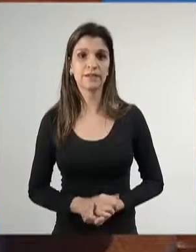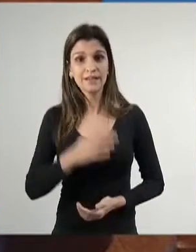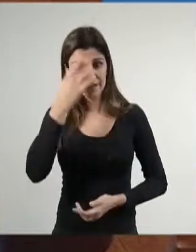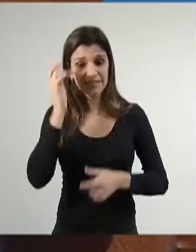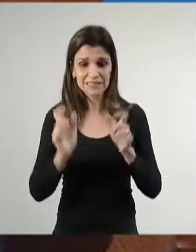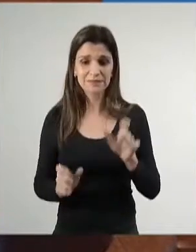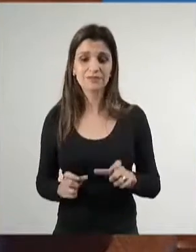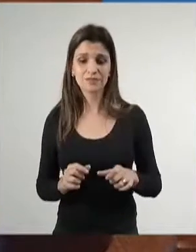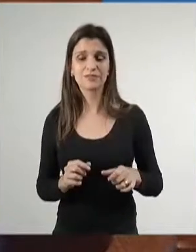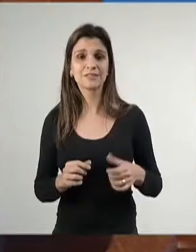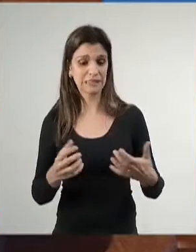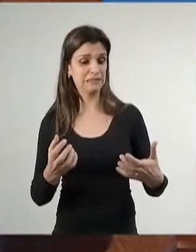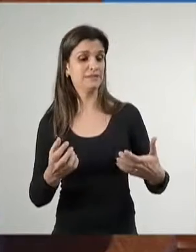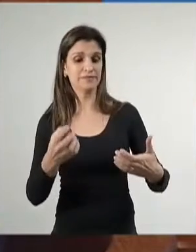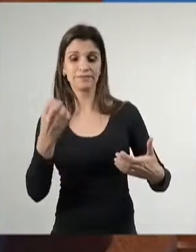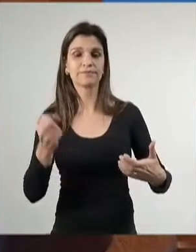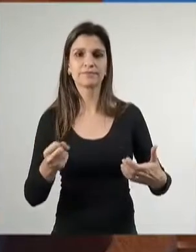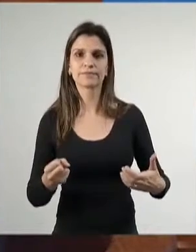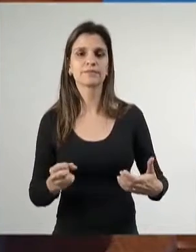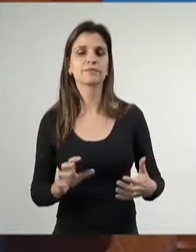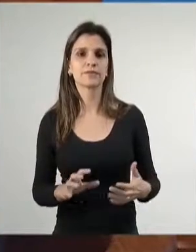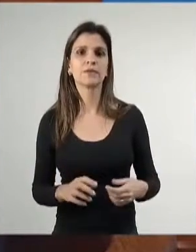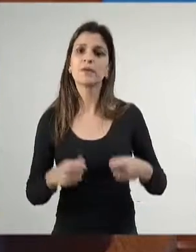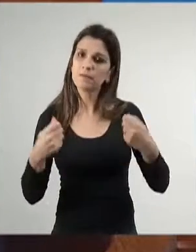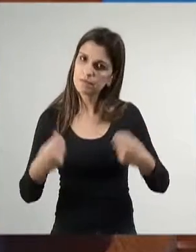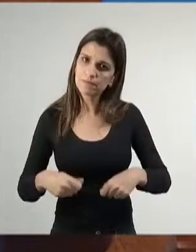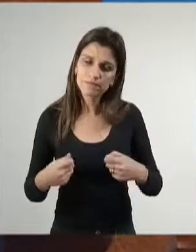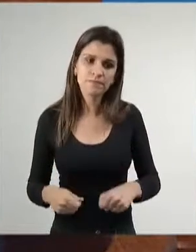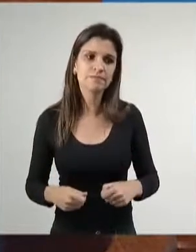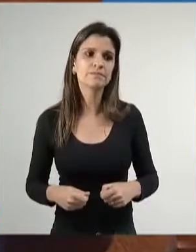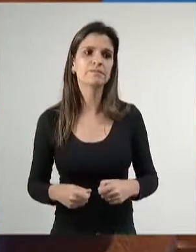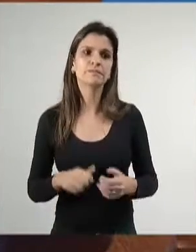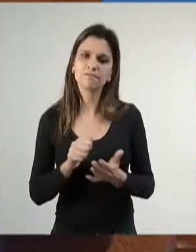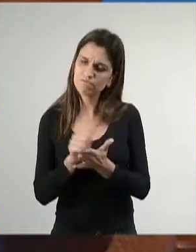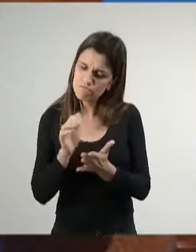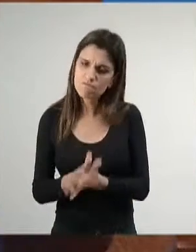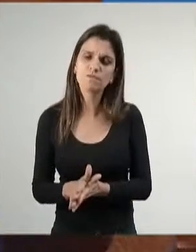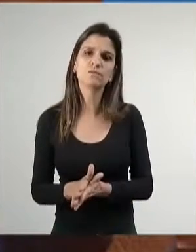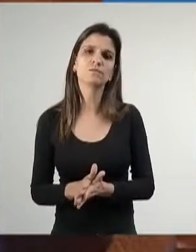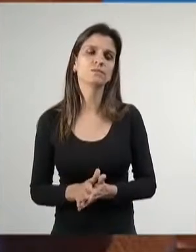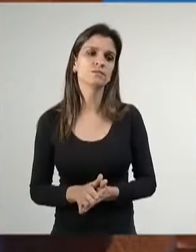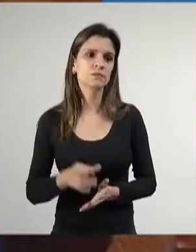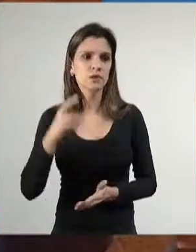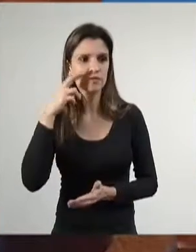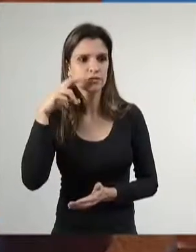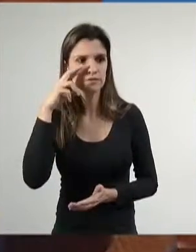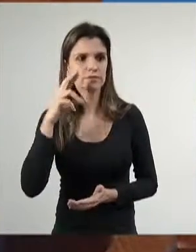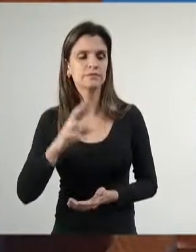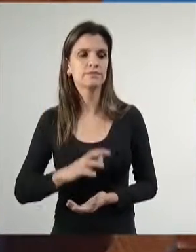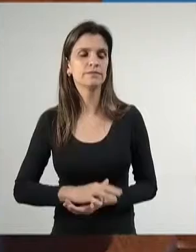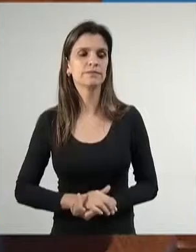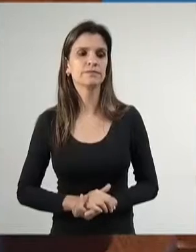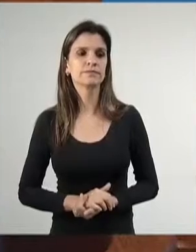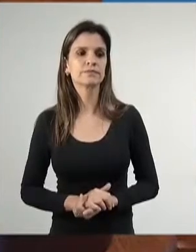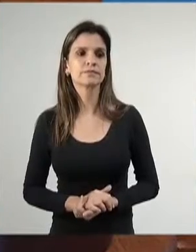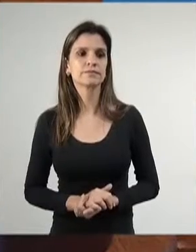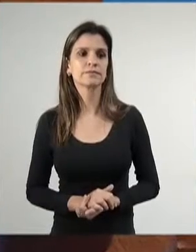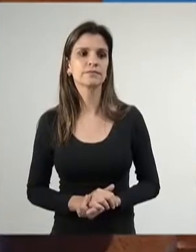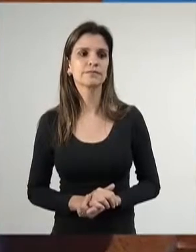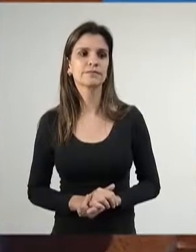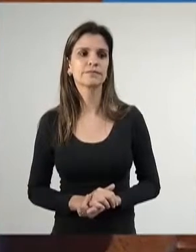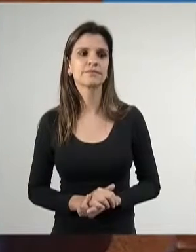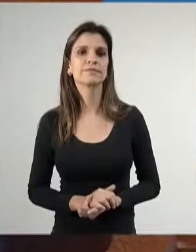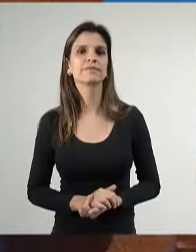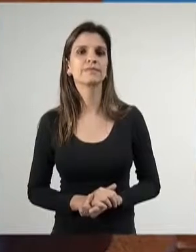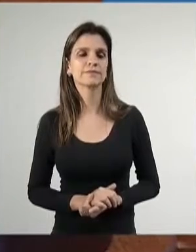automaticamente. Então, isso tem que ser punido cada vez mais exemplarmente, porque nós temos mortes de pessoas ao volante por